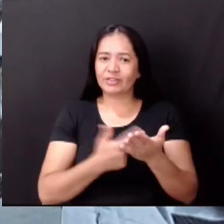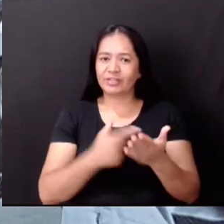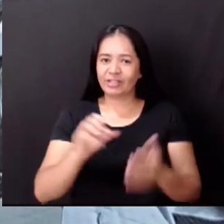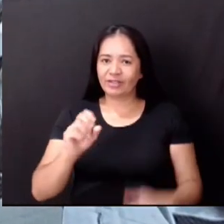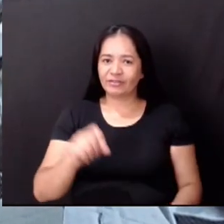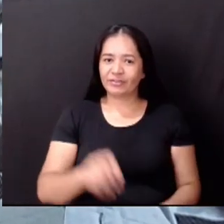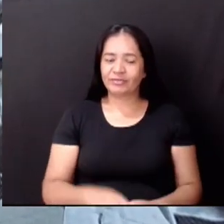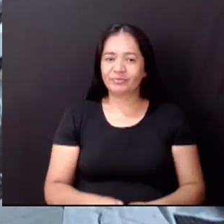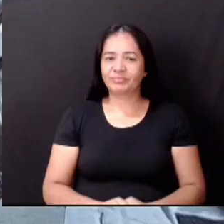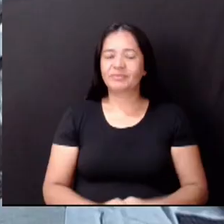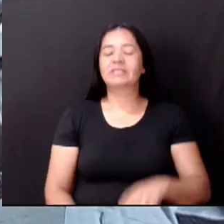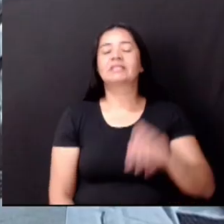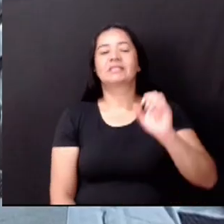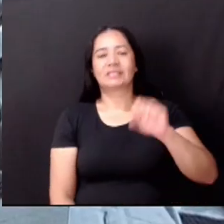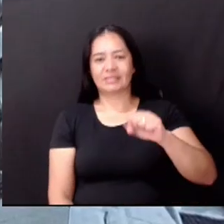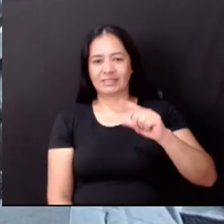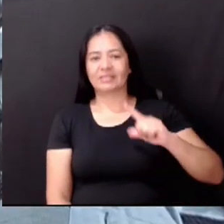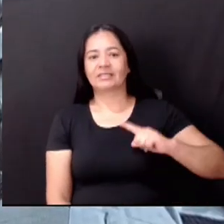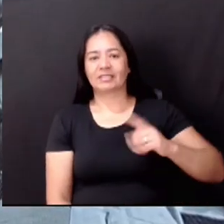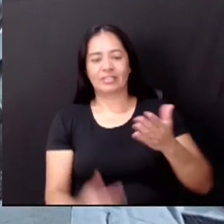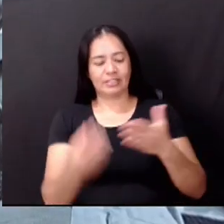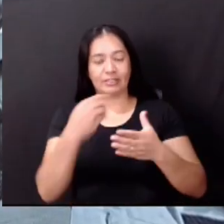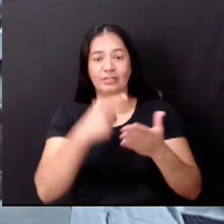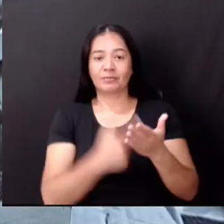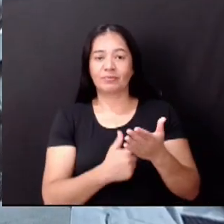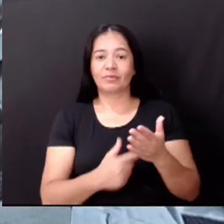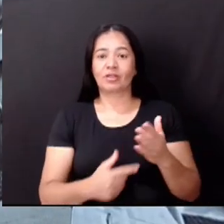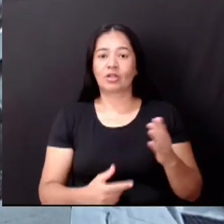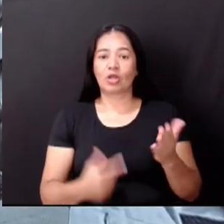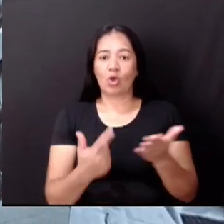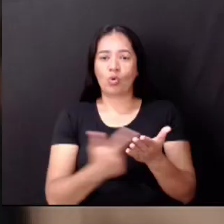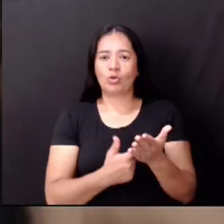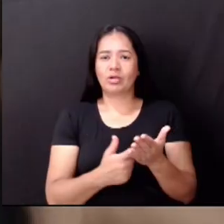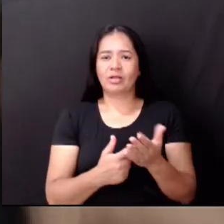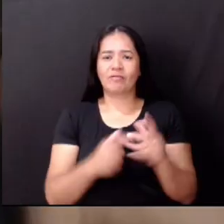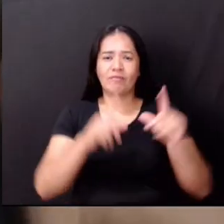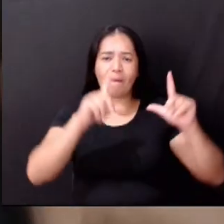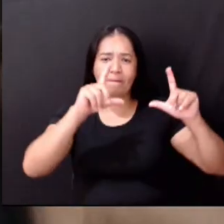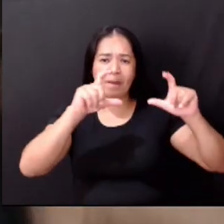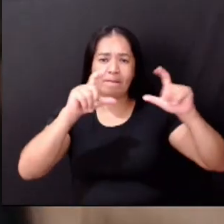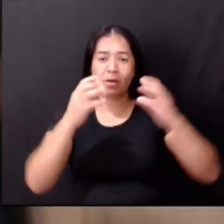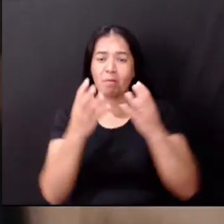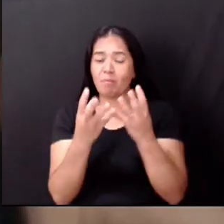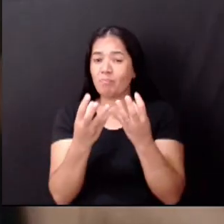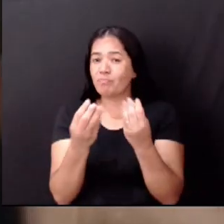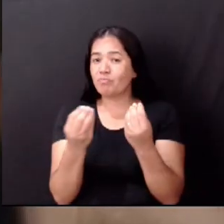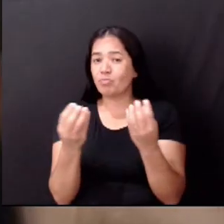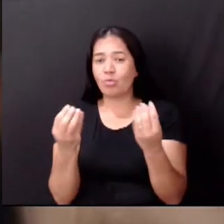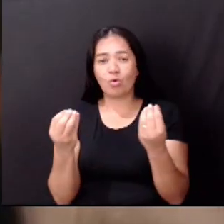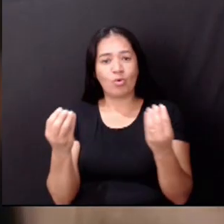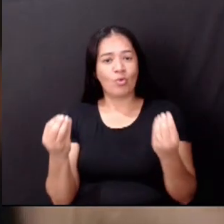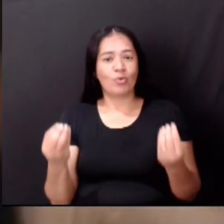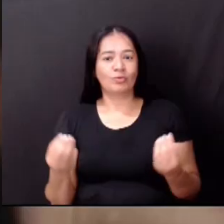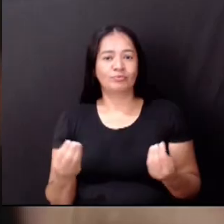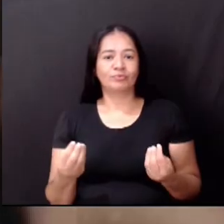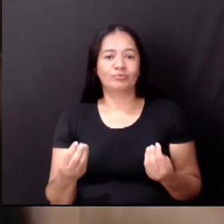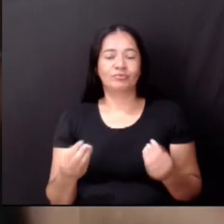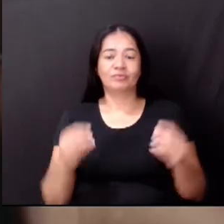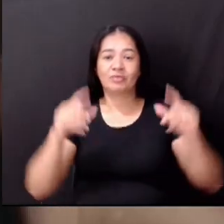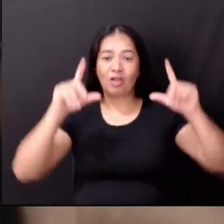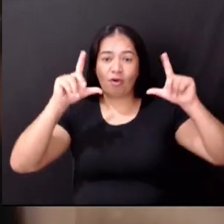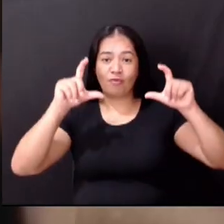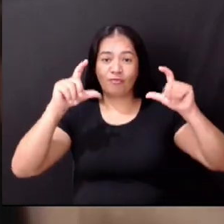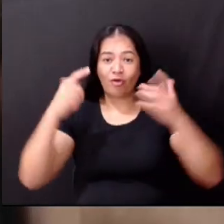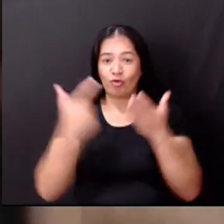Sim, sim. O livro é ricamente ilustrado pela fotógrafa Cris Day. É um fotolivro, na verdade, né?